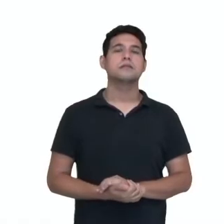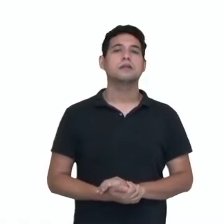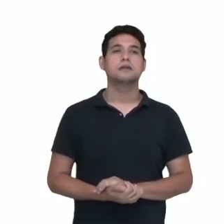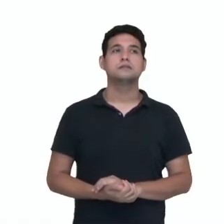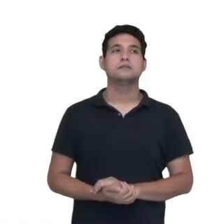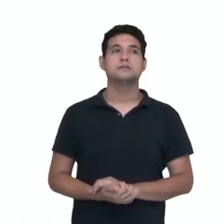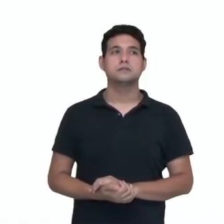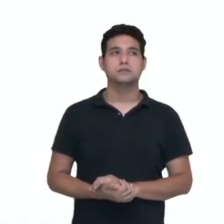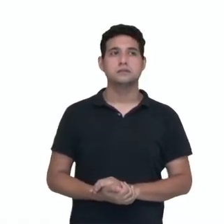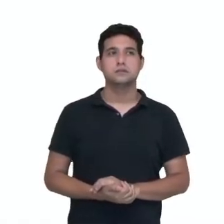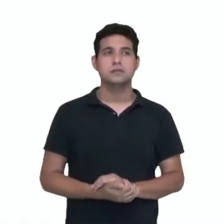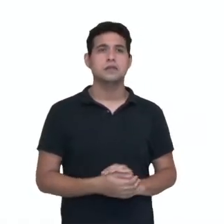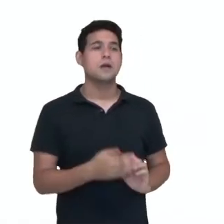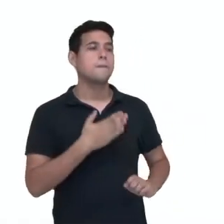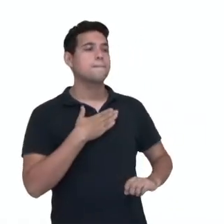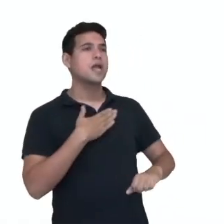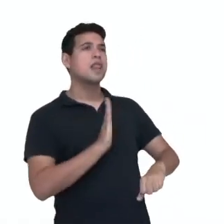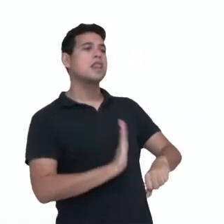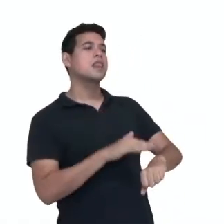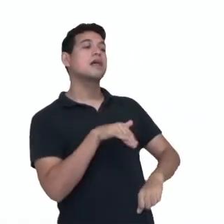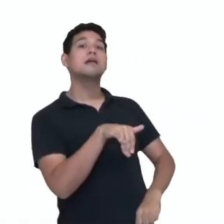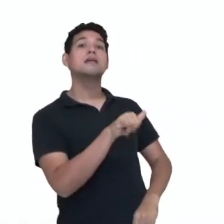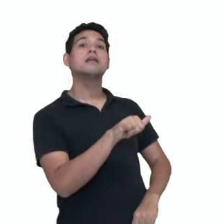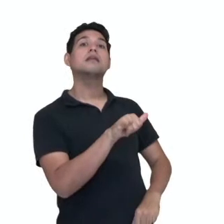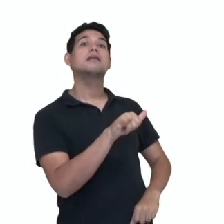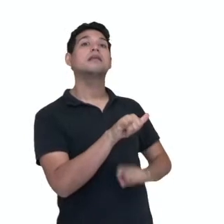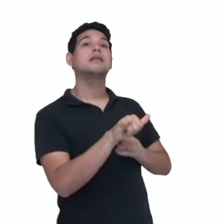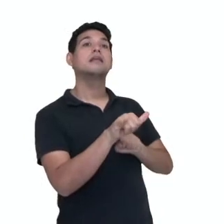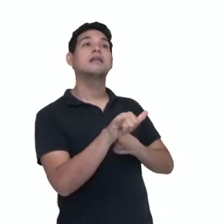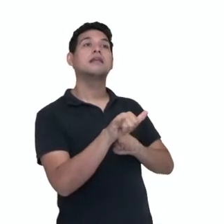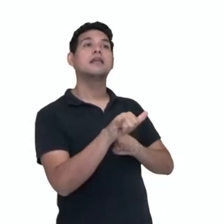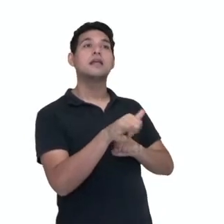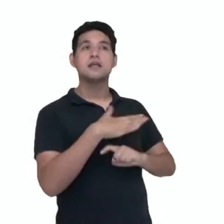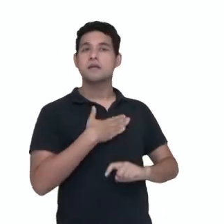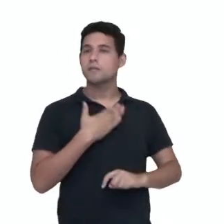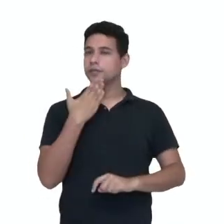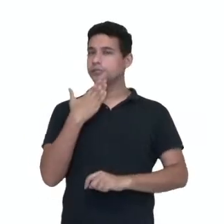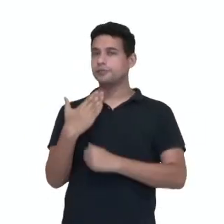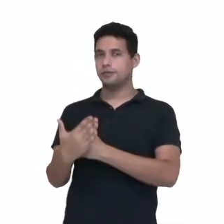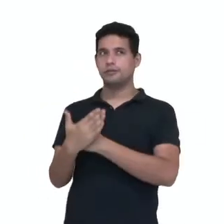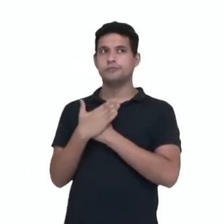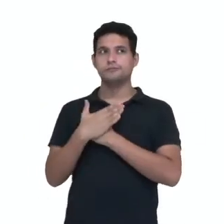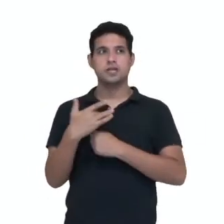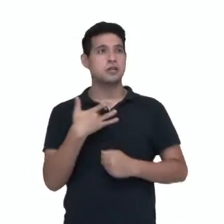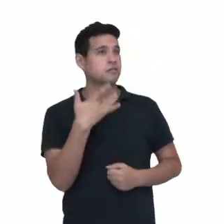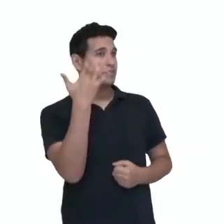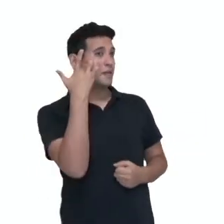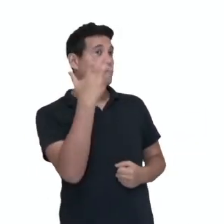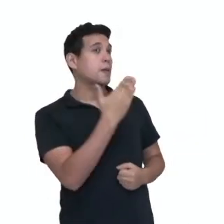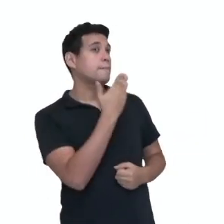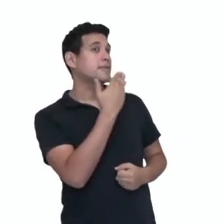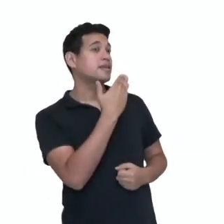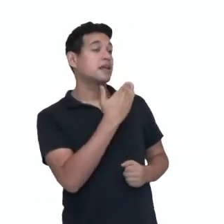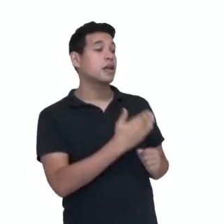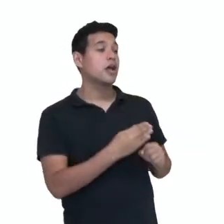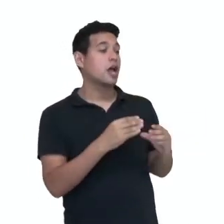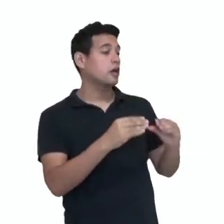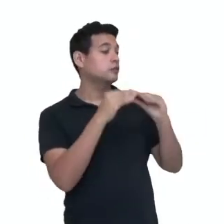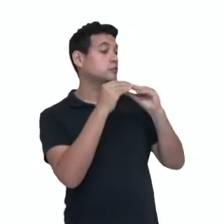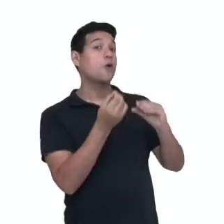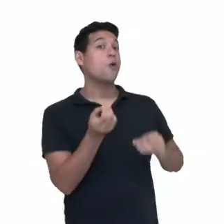Me llamó y me pidió ayuda. No sabía qué pedir, torta